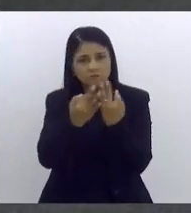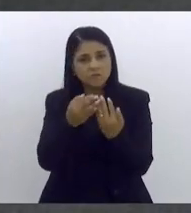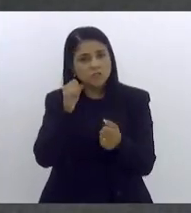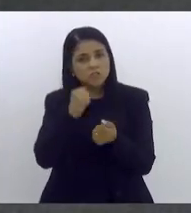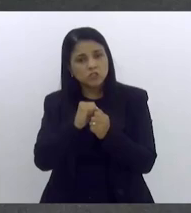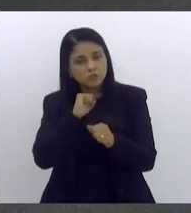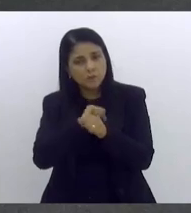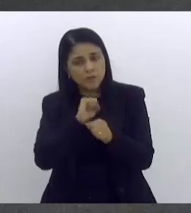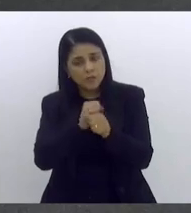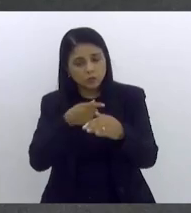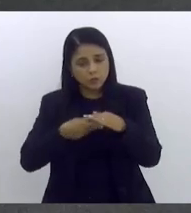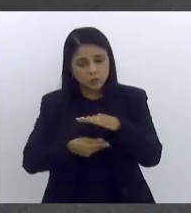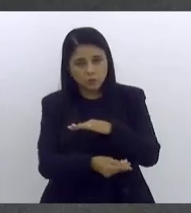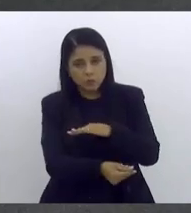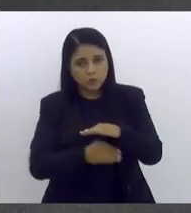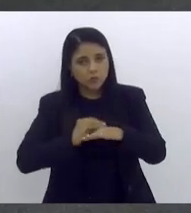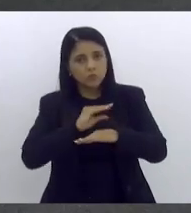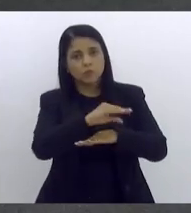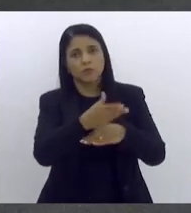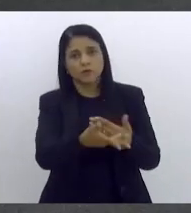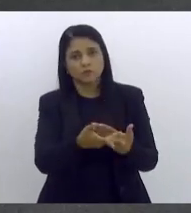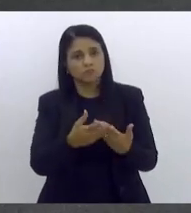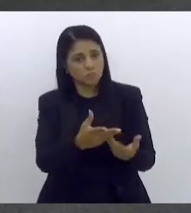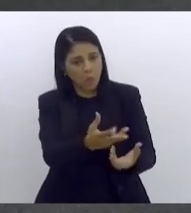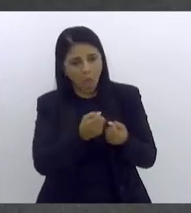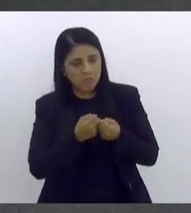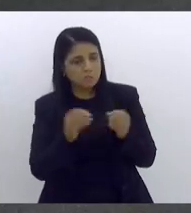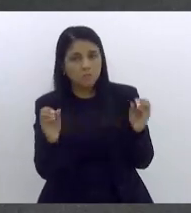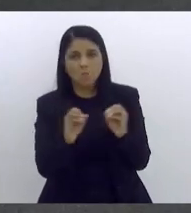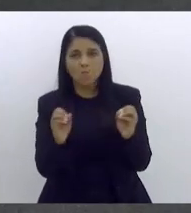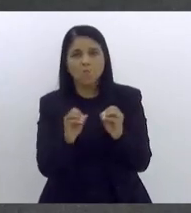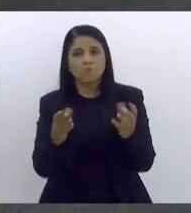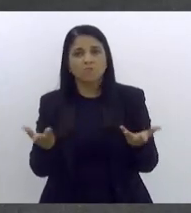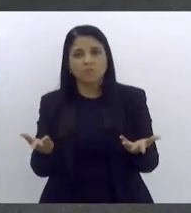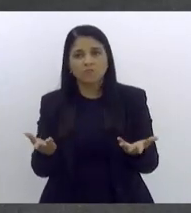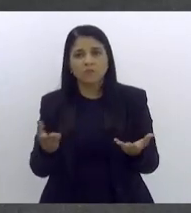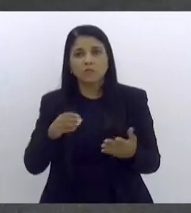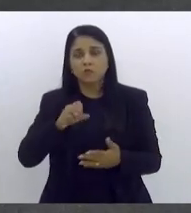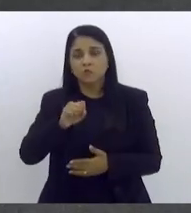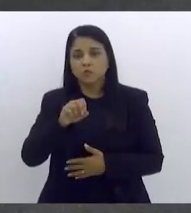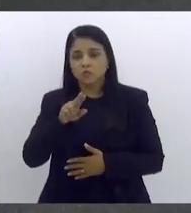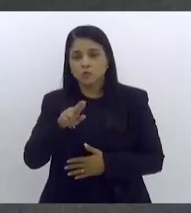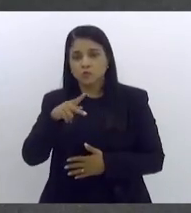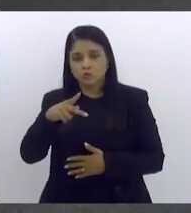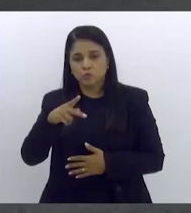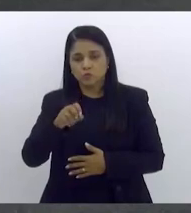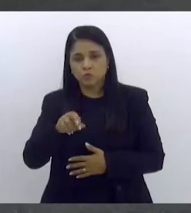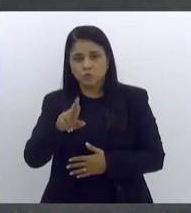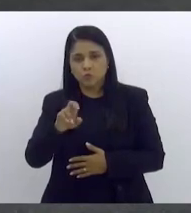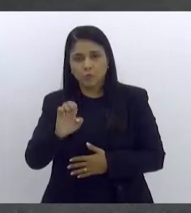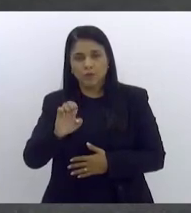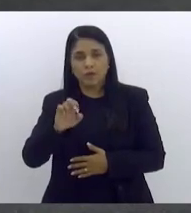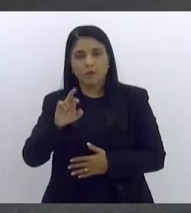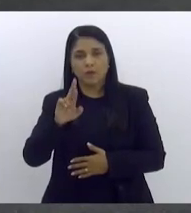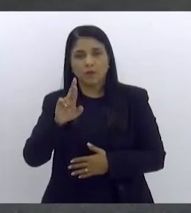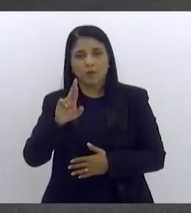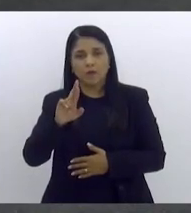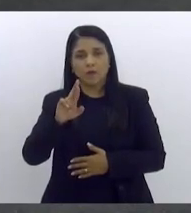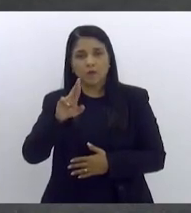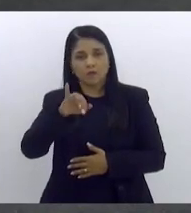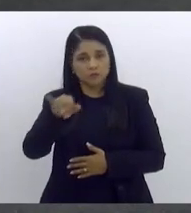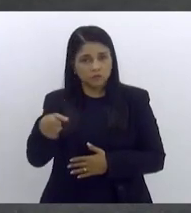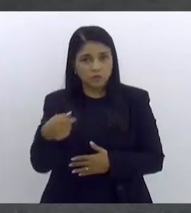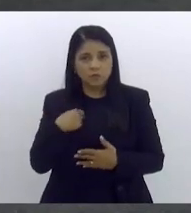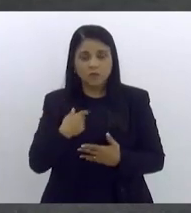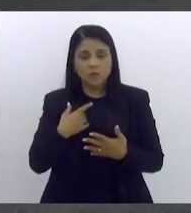SuperRJ e até agora não receberam. Eu estou ali o dia todo nos grupos, estou cobrando informação, entro no site e não tem transparência.